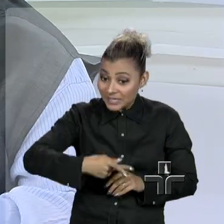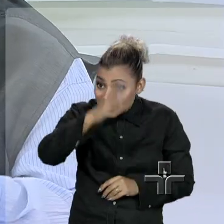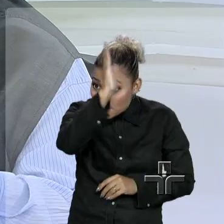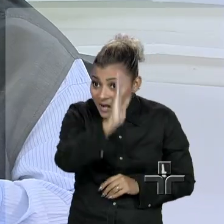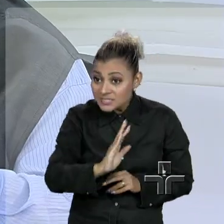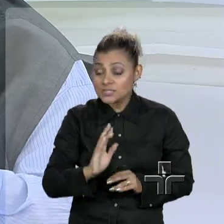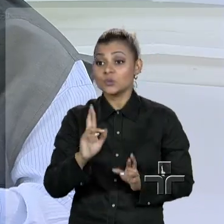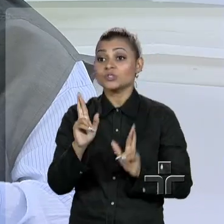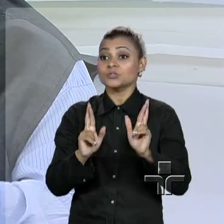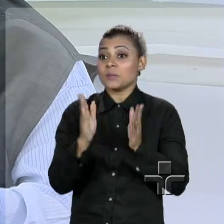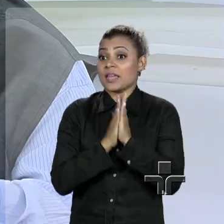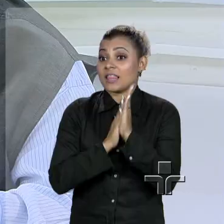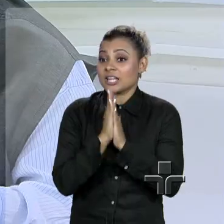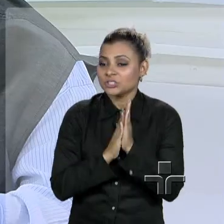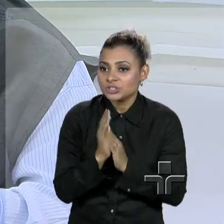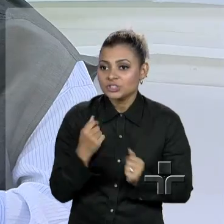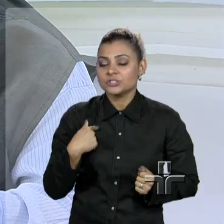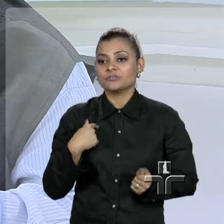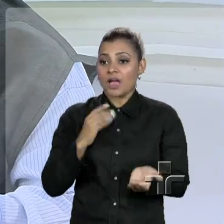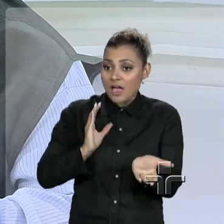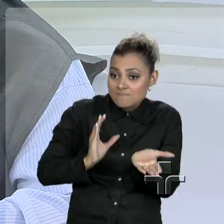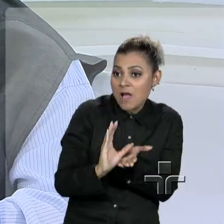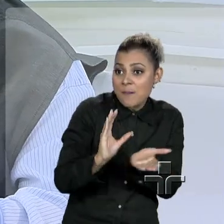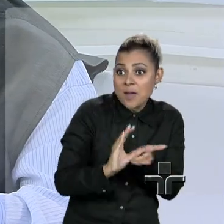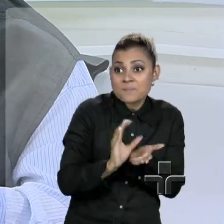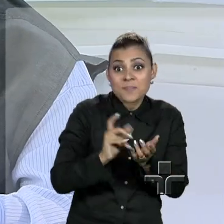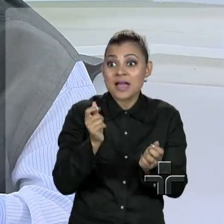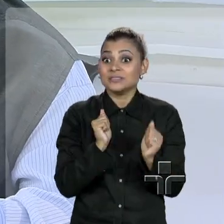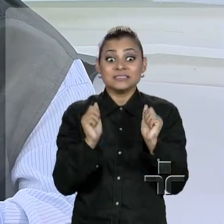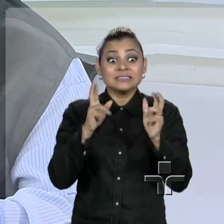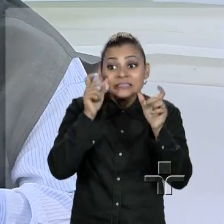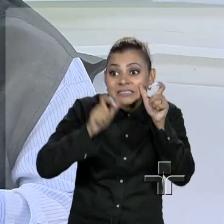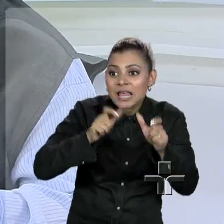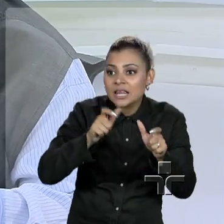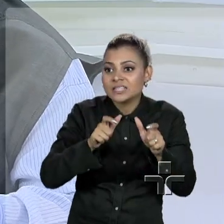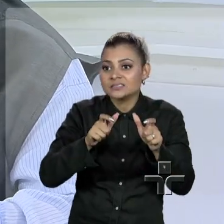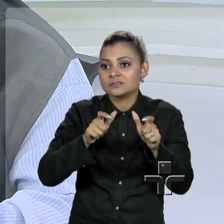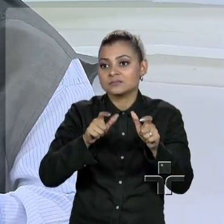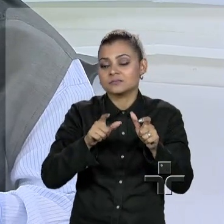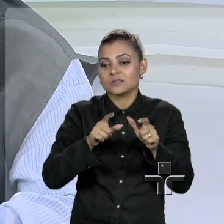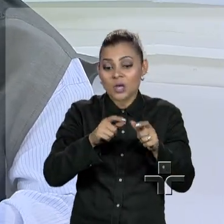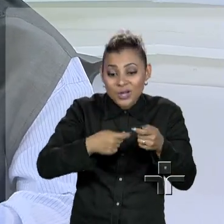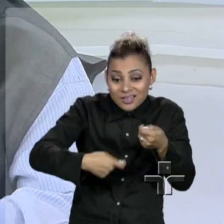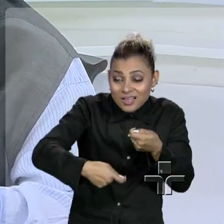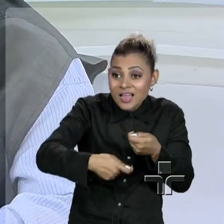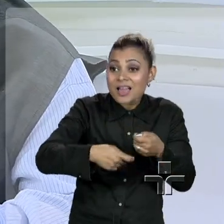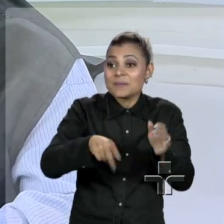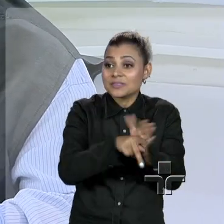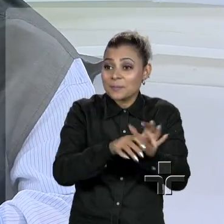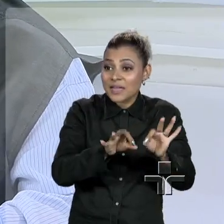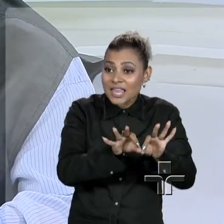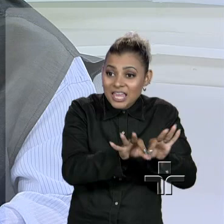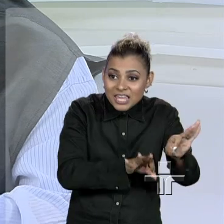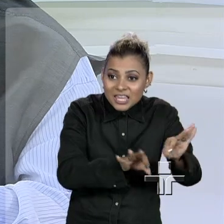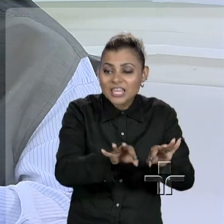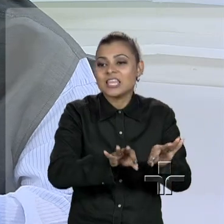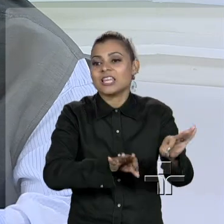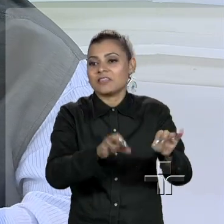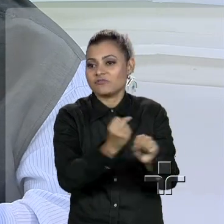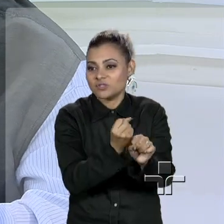as oportunidades de investimento no Brasil, com o desenvolvimento da infraestrutura,